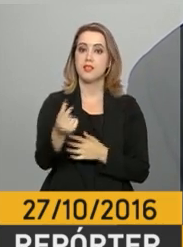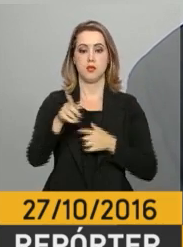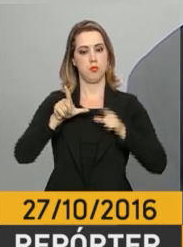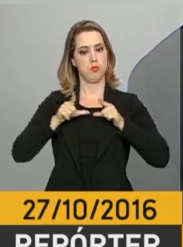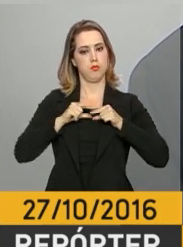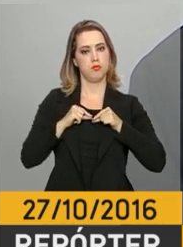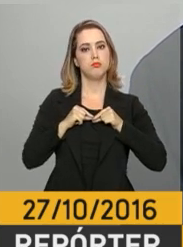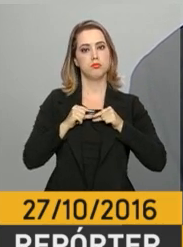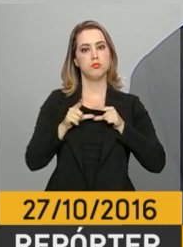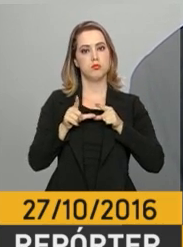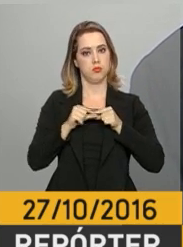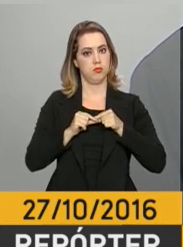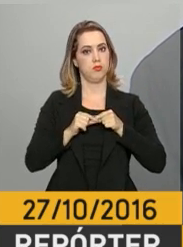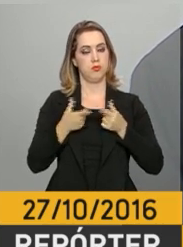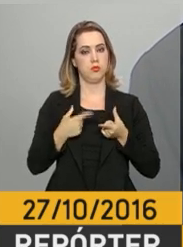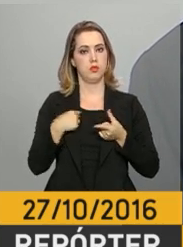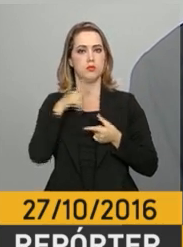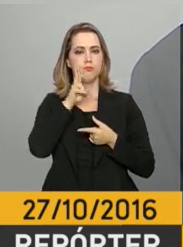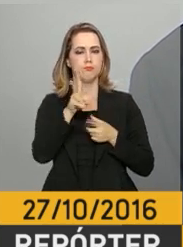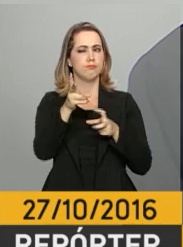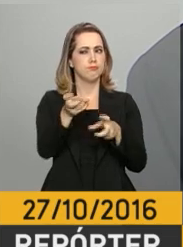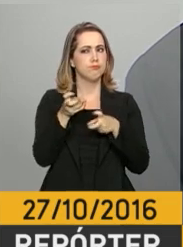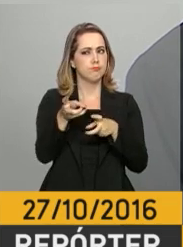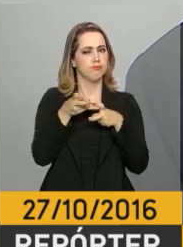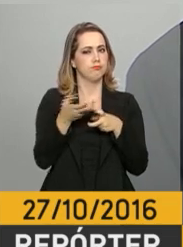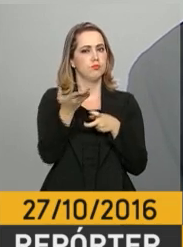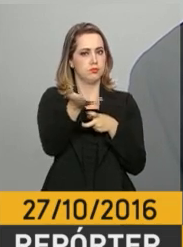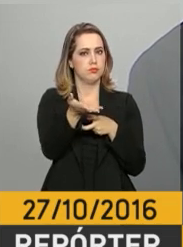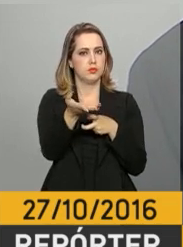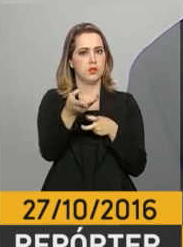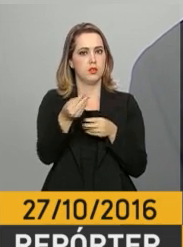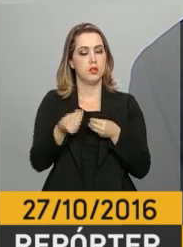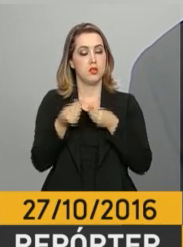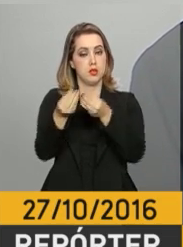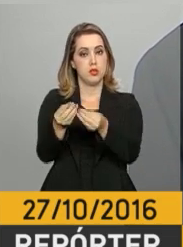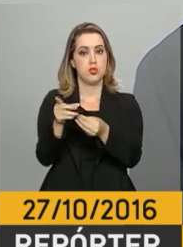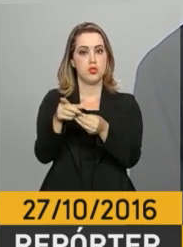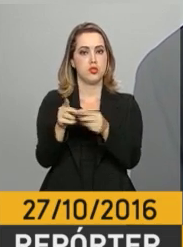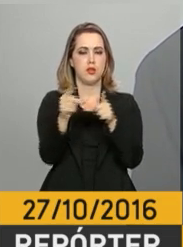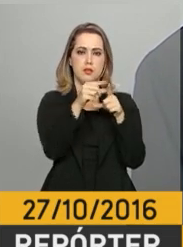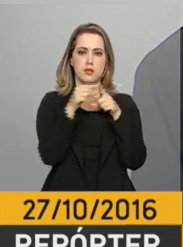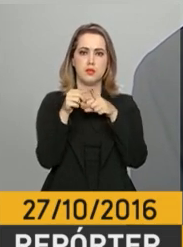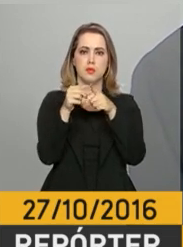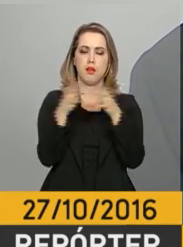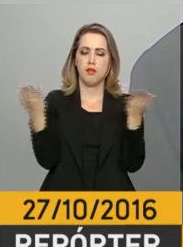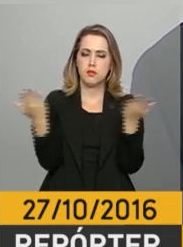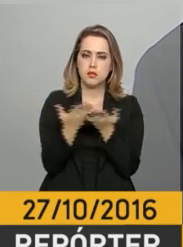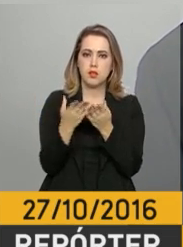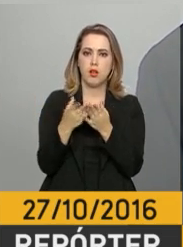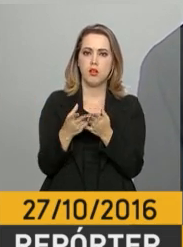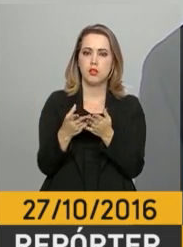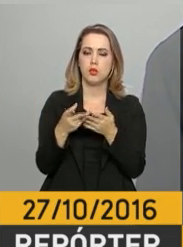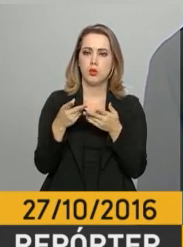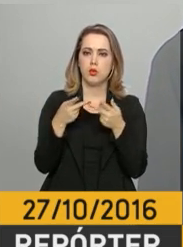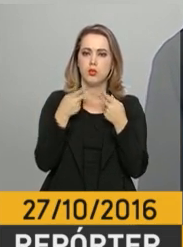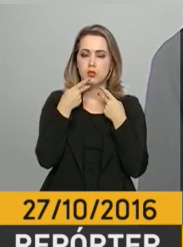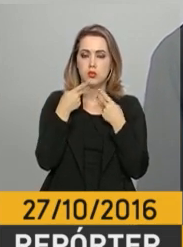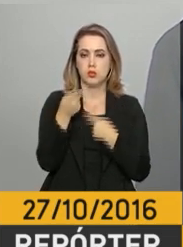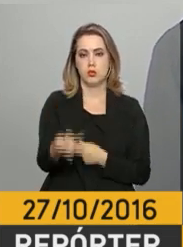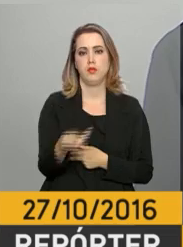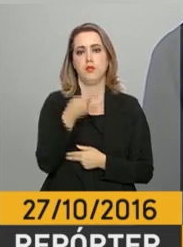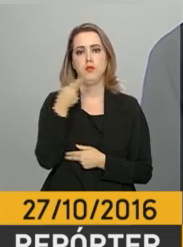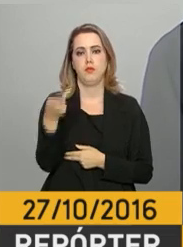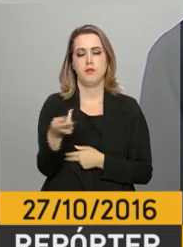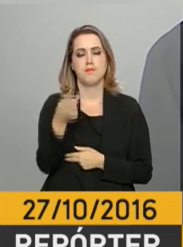eu tive a nítida sensação de que estas singelas palavras que estou a mencionar eh